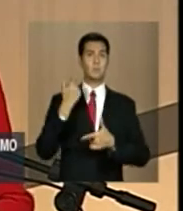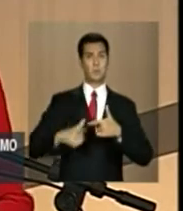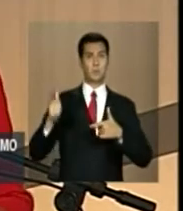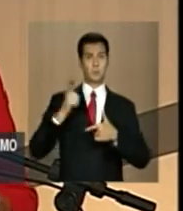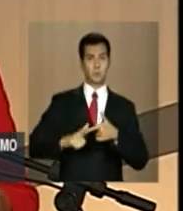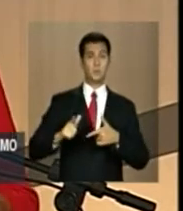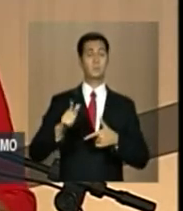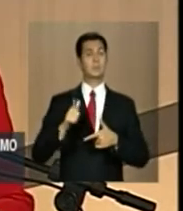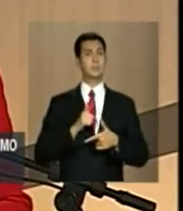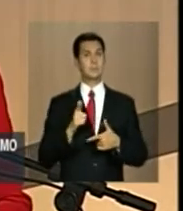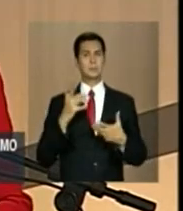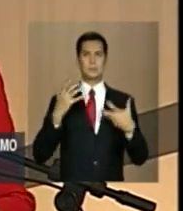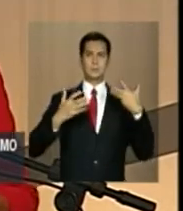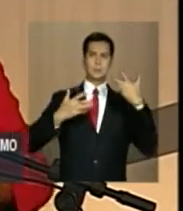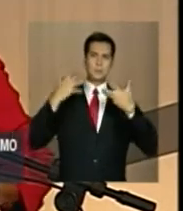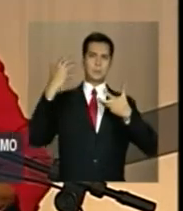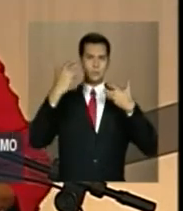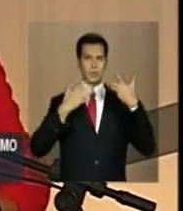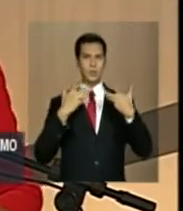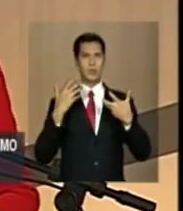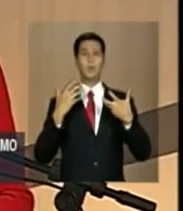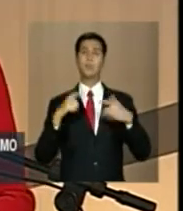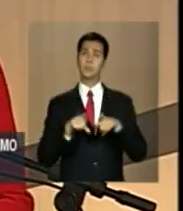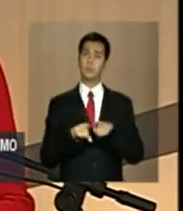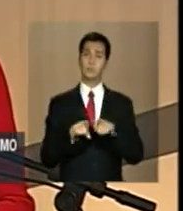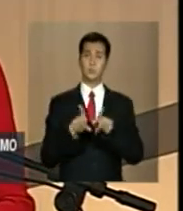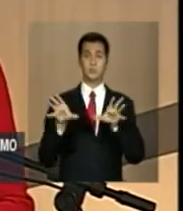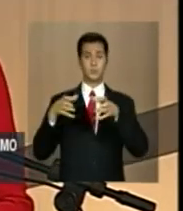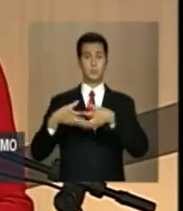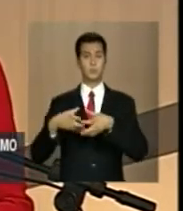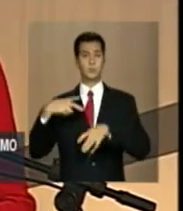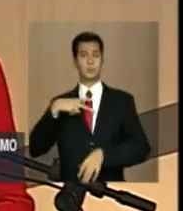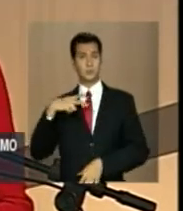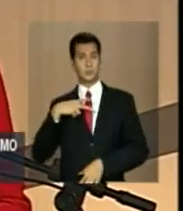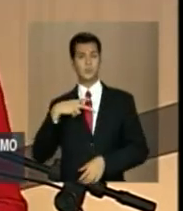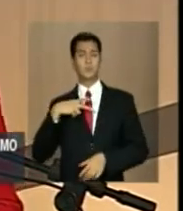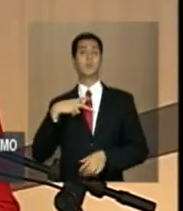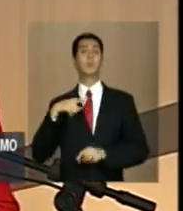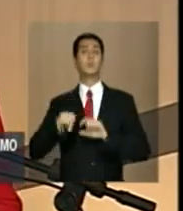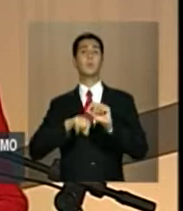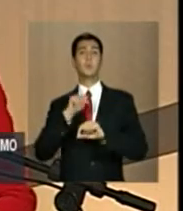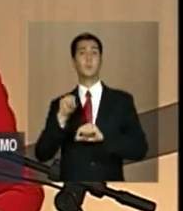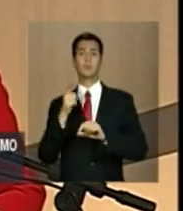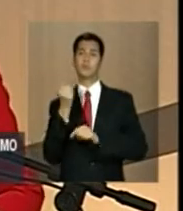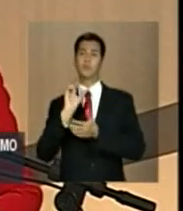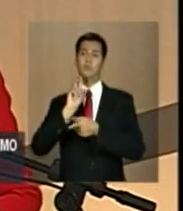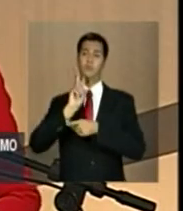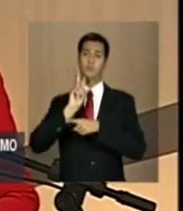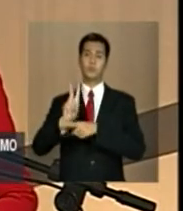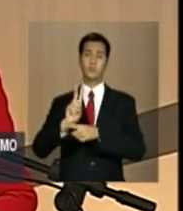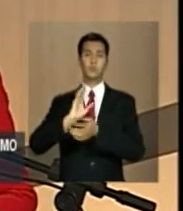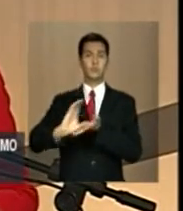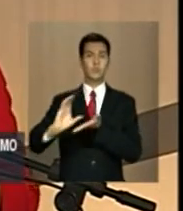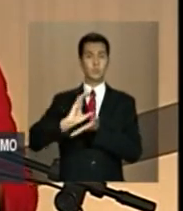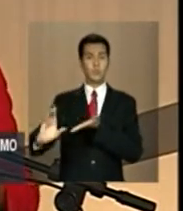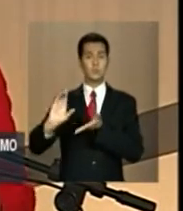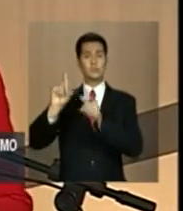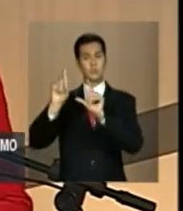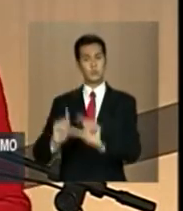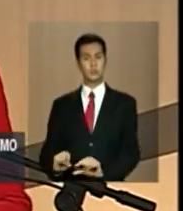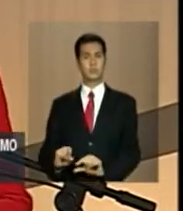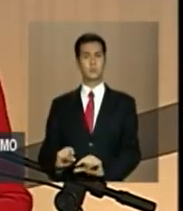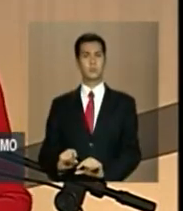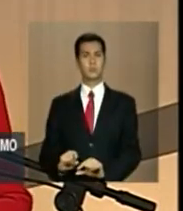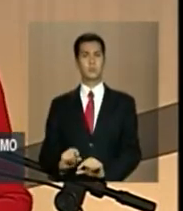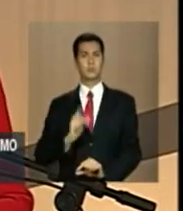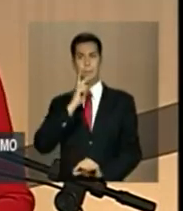incerteza e o setor privado diminui o seu nível de investimento e fica mais, como se diz